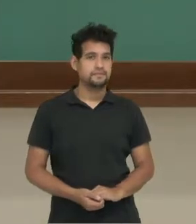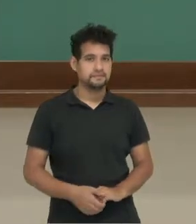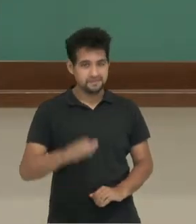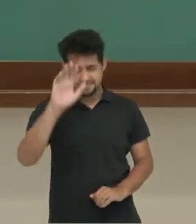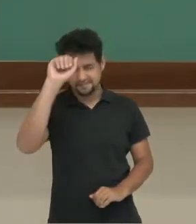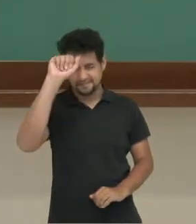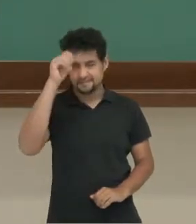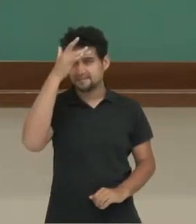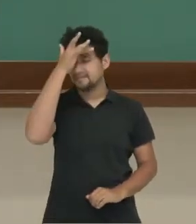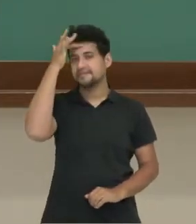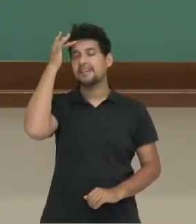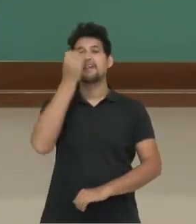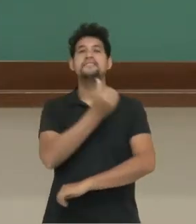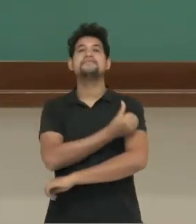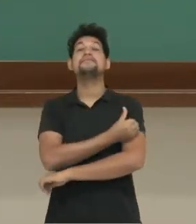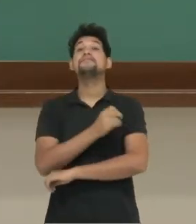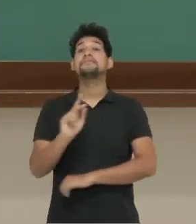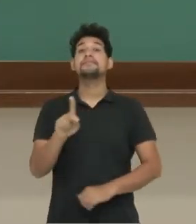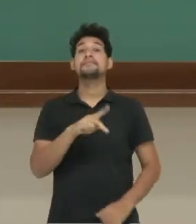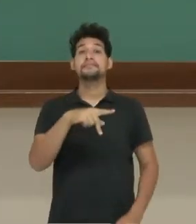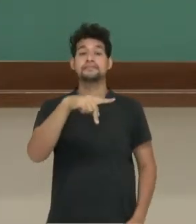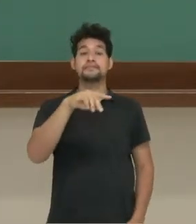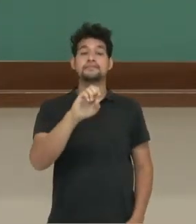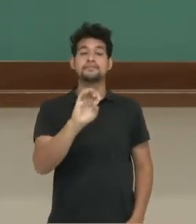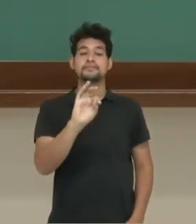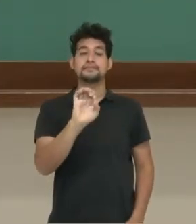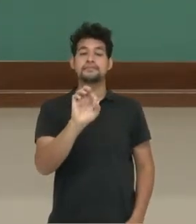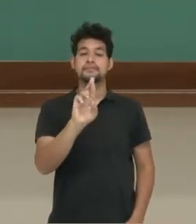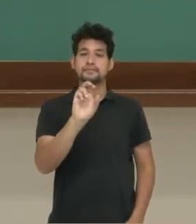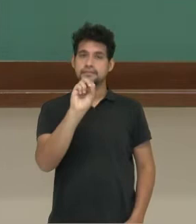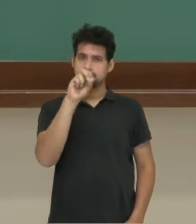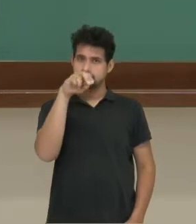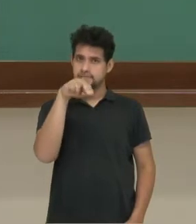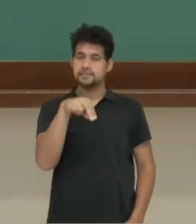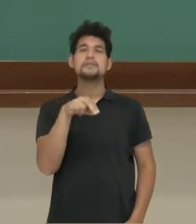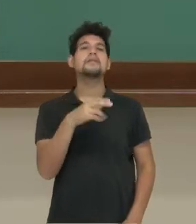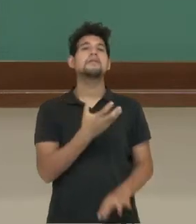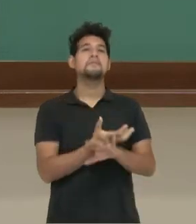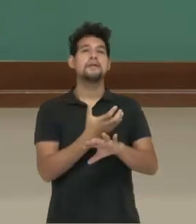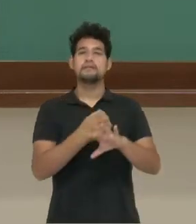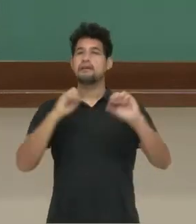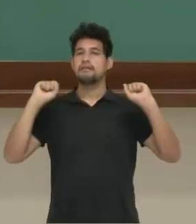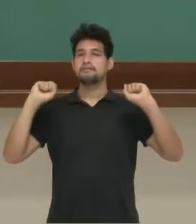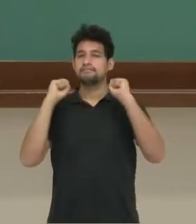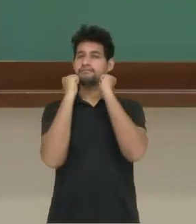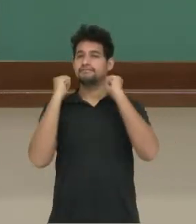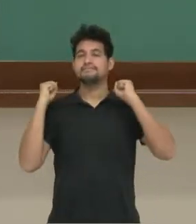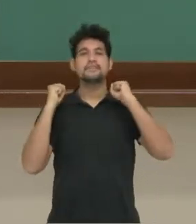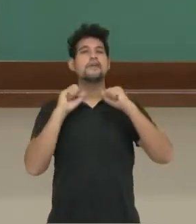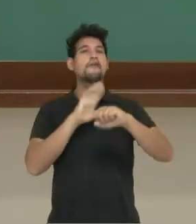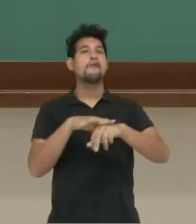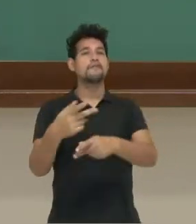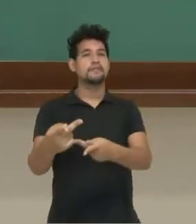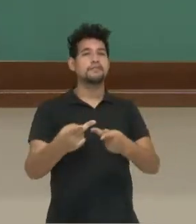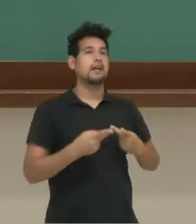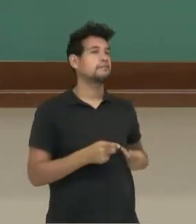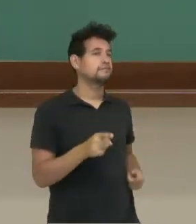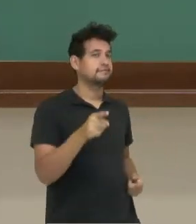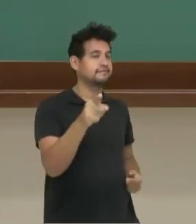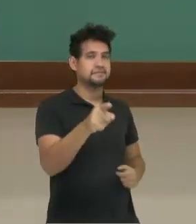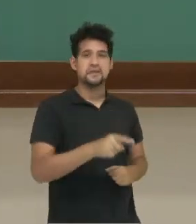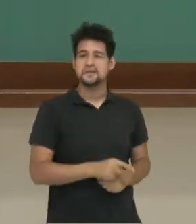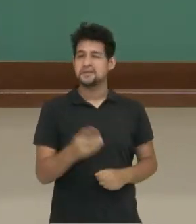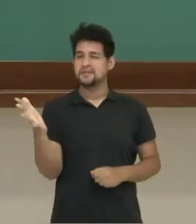Olá, pessoal do sexto ano. Eu sou o professor Peterson, da disciplina de Educação Física, e quero convidar vocês.